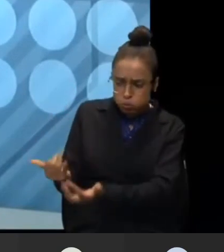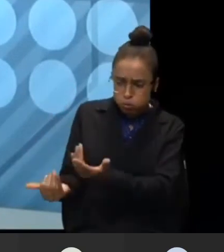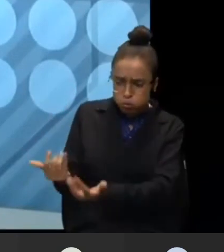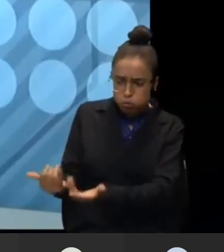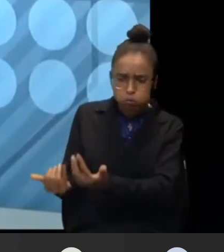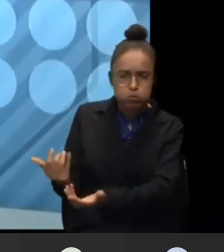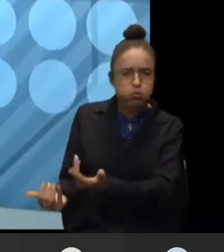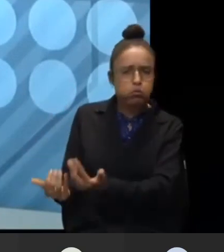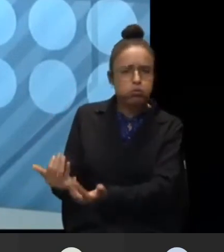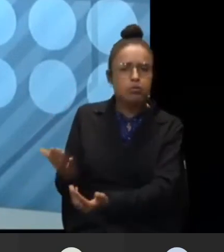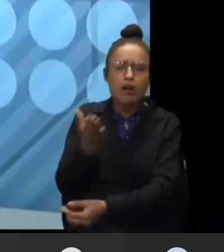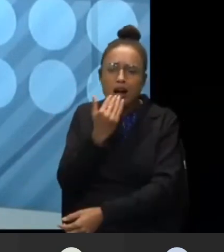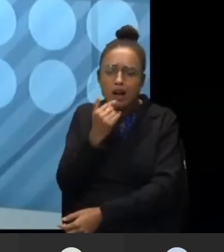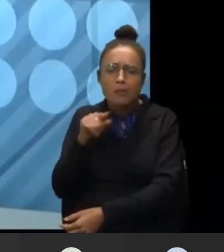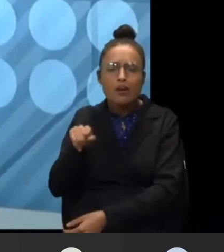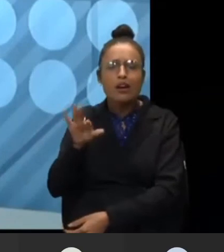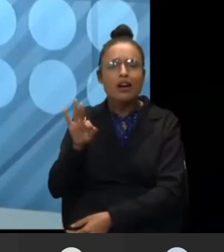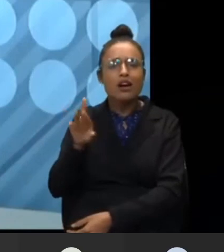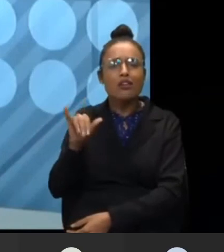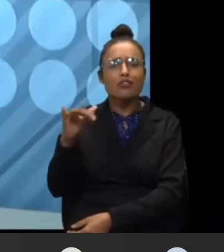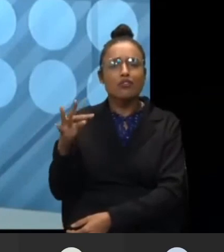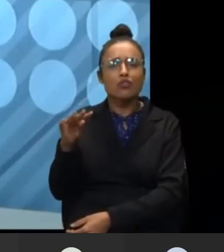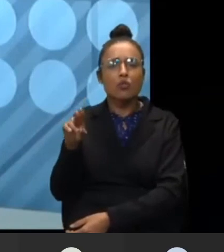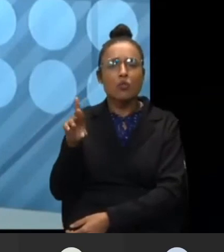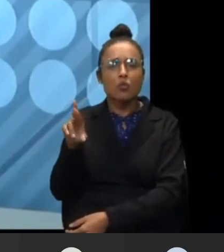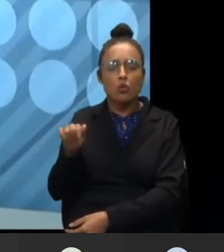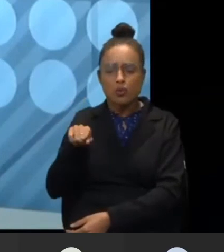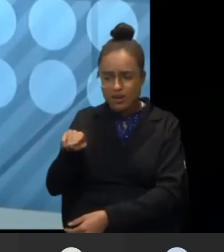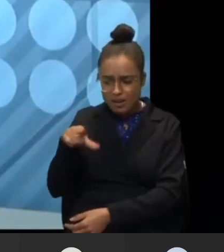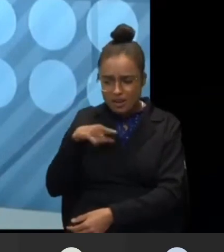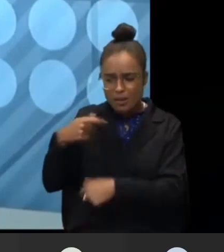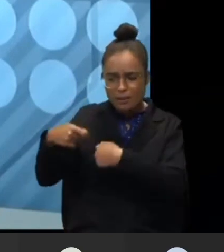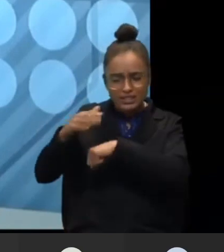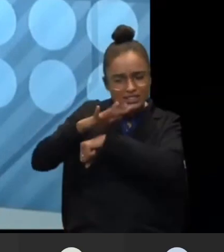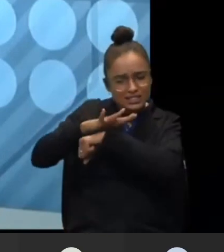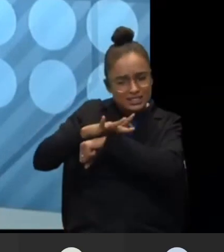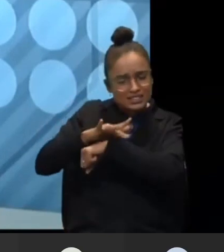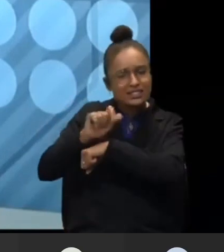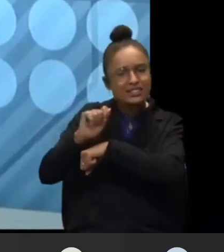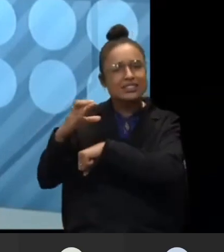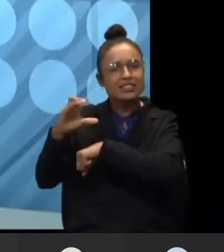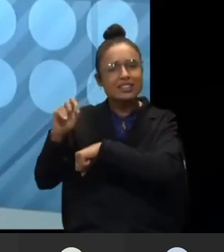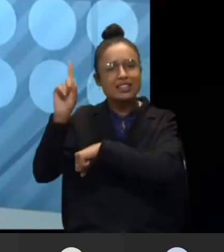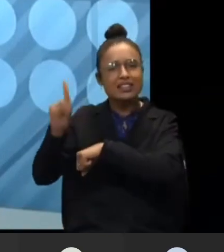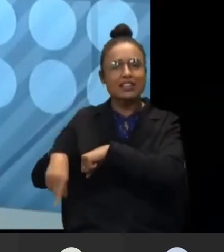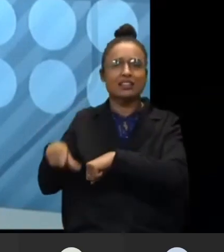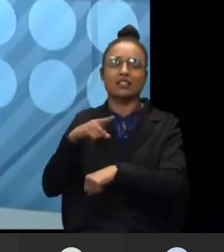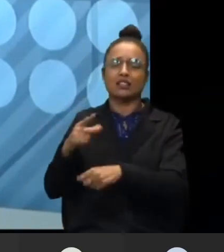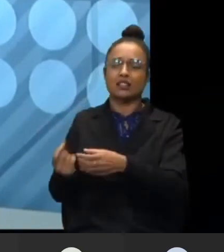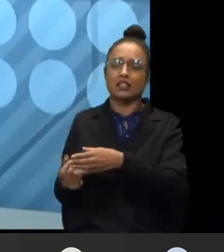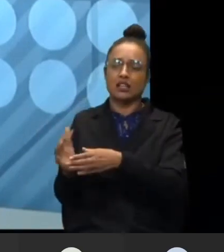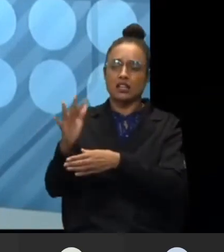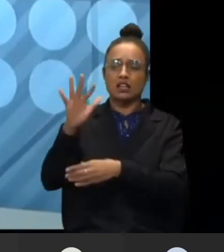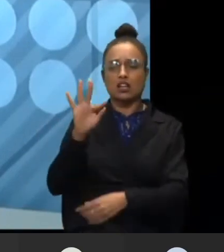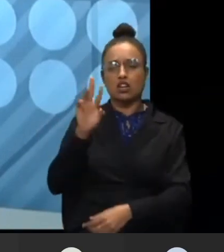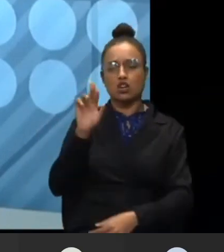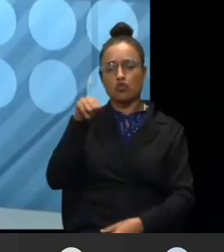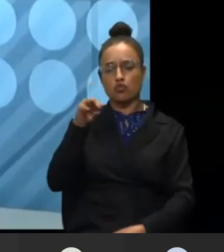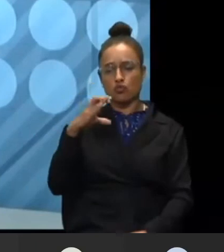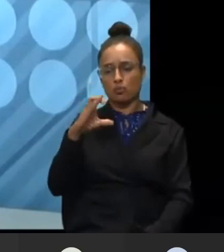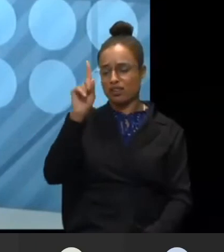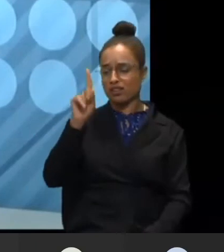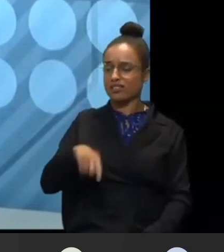quantidade de ácidos graxos livres, tem-se uma maior formação de fumaça, que também não é